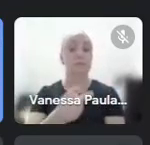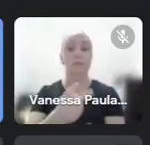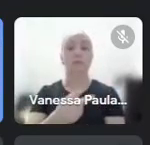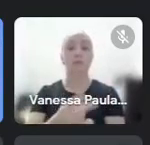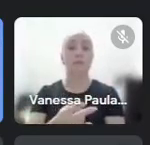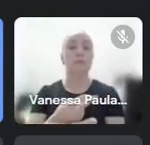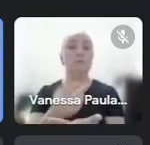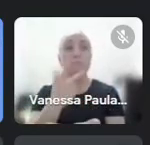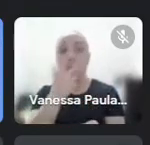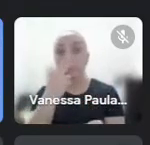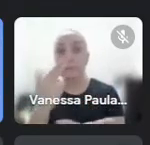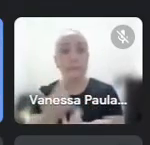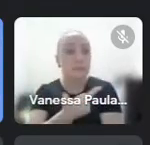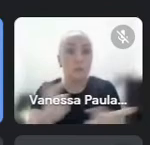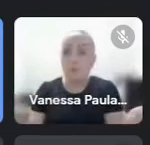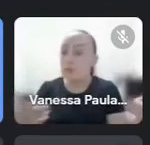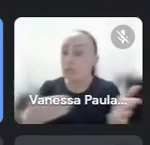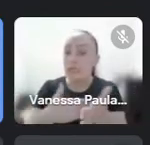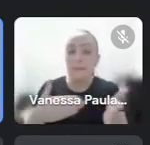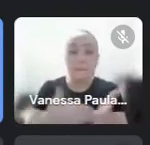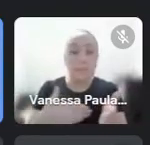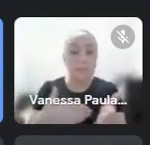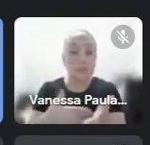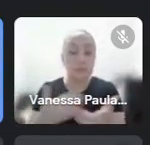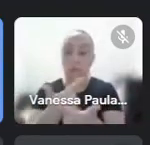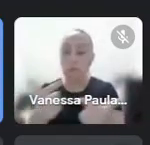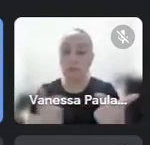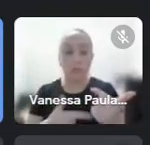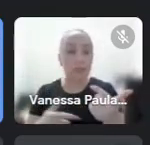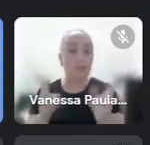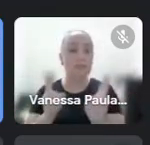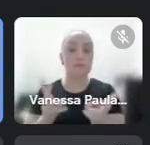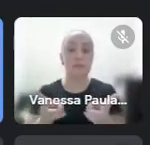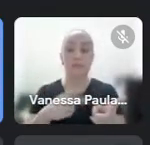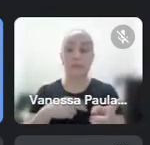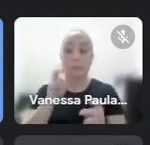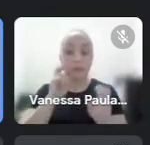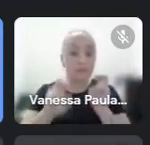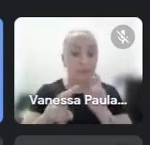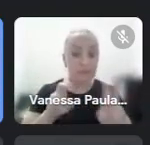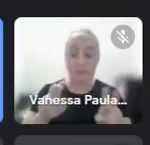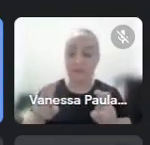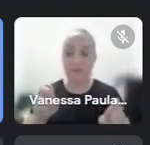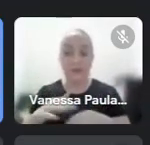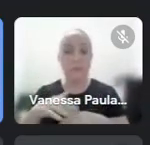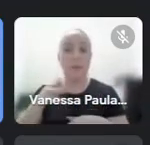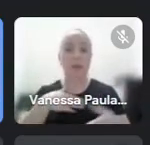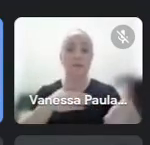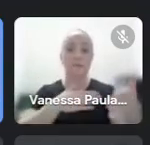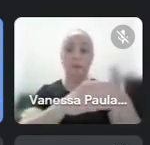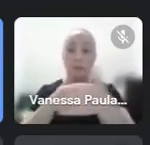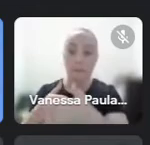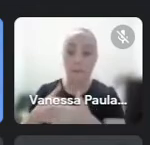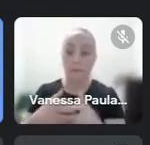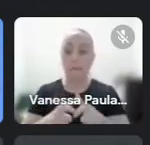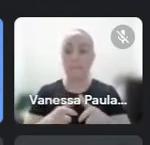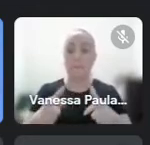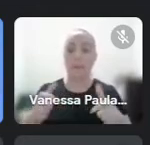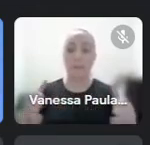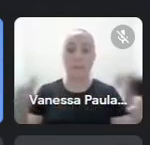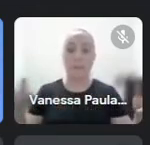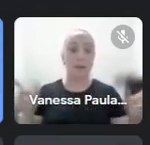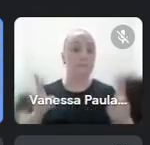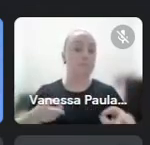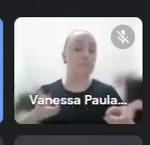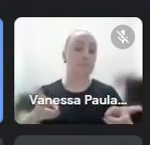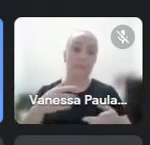Tão sem limites, eu posso dizer assim, tão sem limites, onde você vê cada vez mais a barragem crescendo. Eu não sei até onde vai.